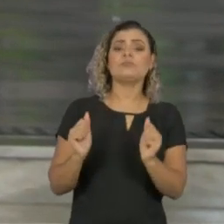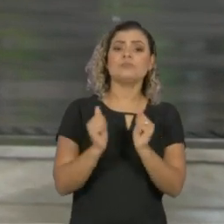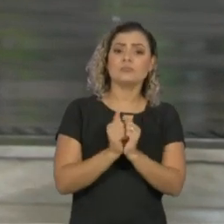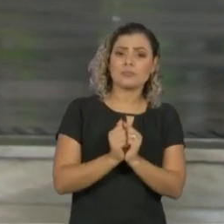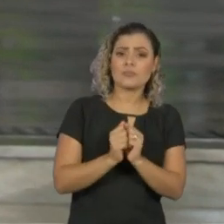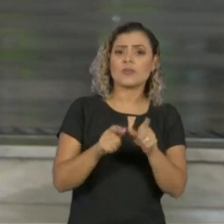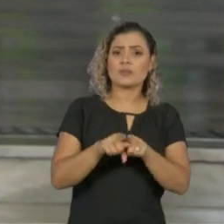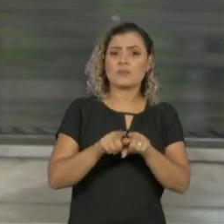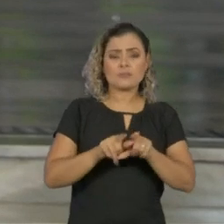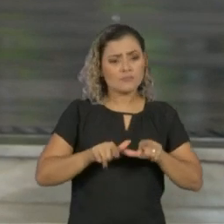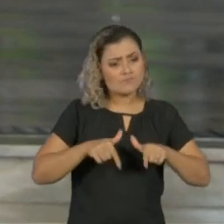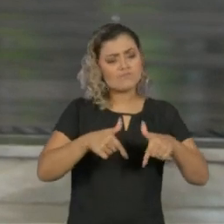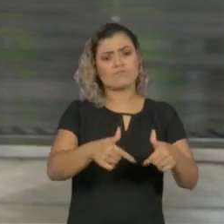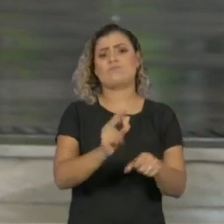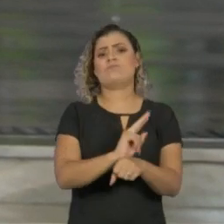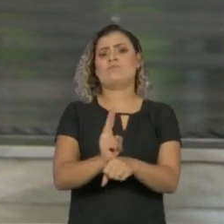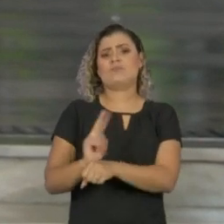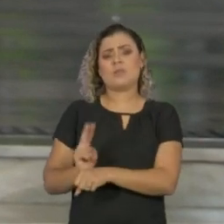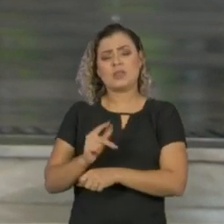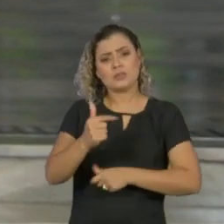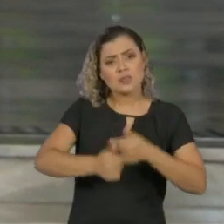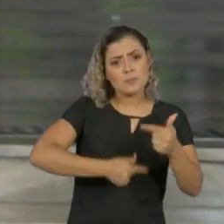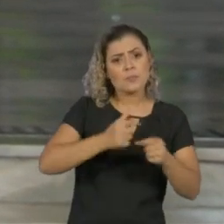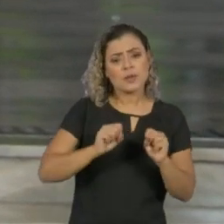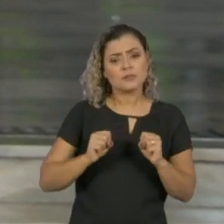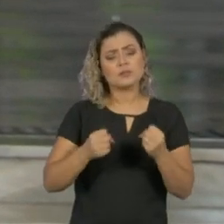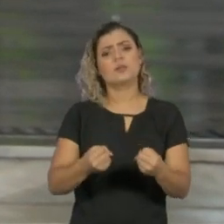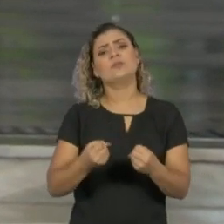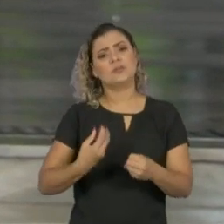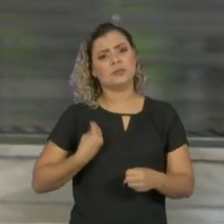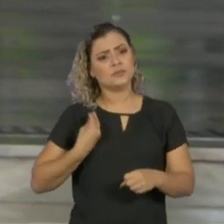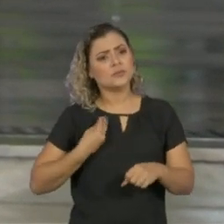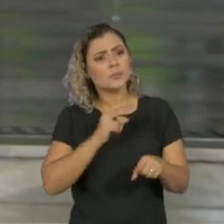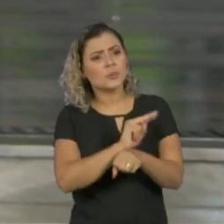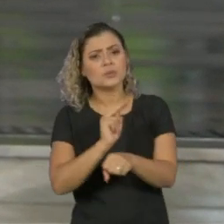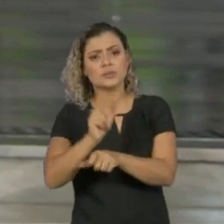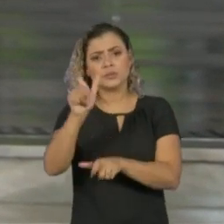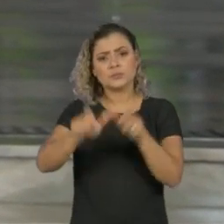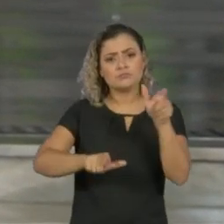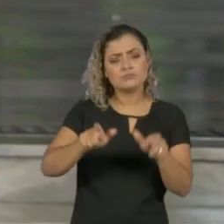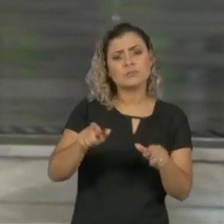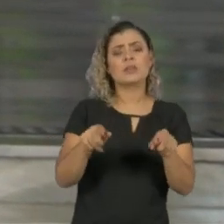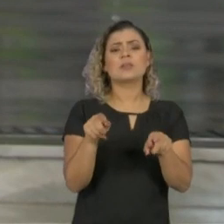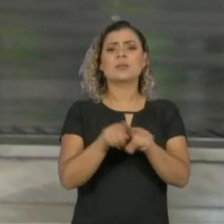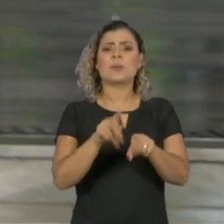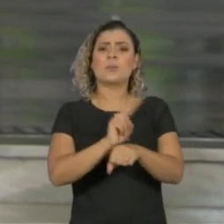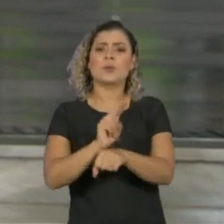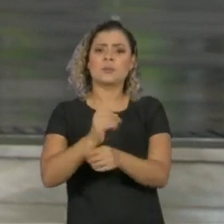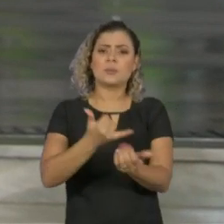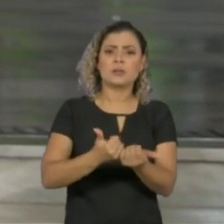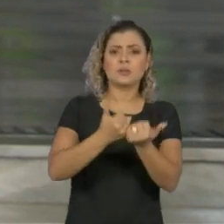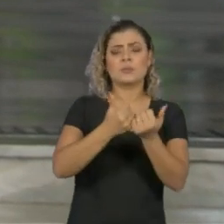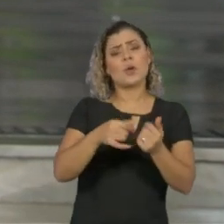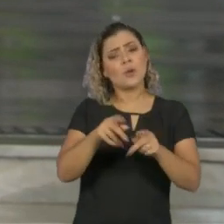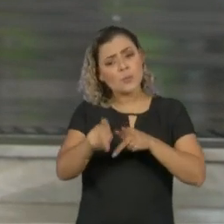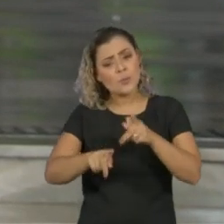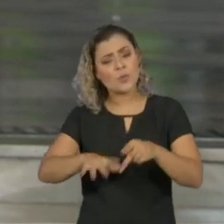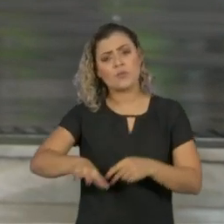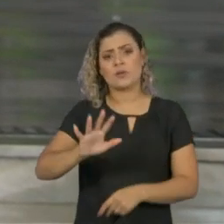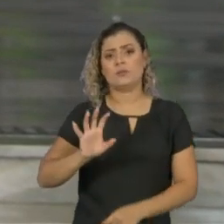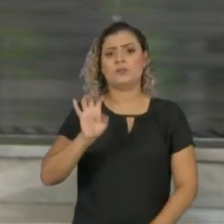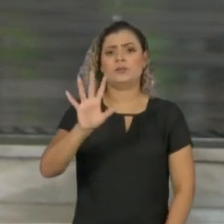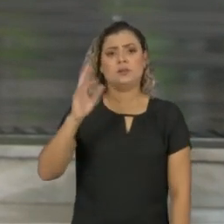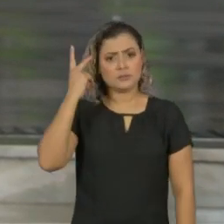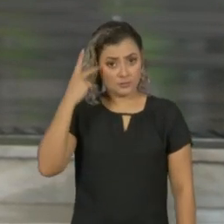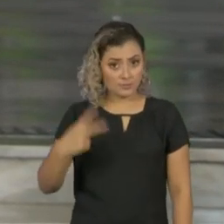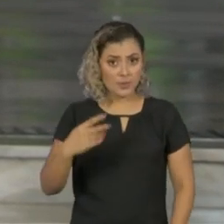estarem a postos, mobilizados para defender vidas, proteger patrimônio e proteger a população aqui no estado de São Paulo.